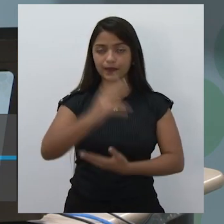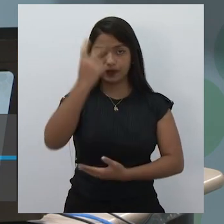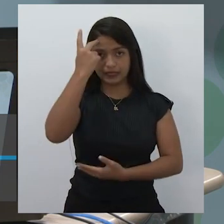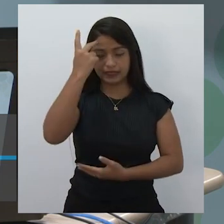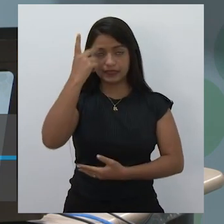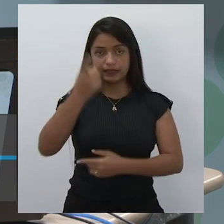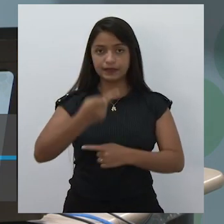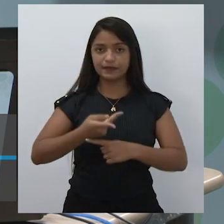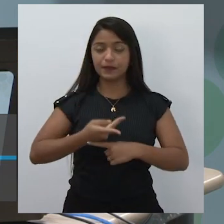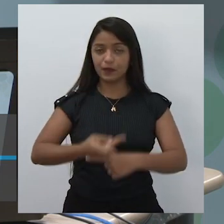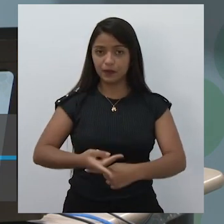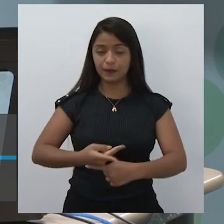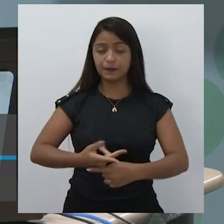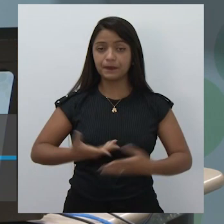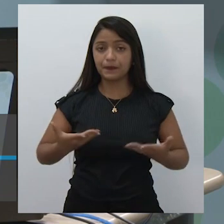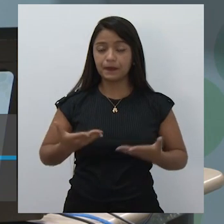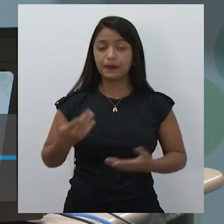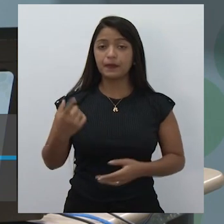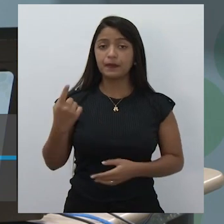primeira parte dessa TPC,